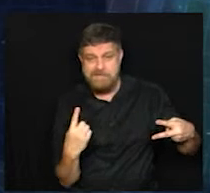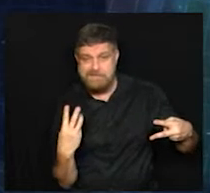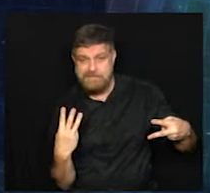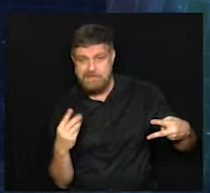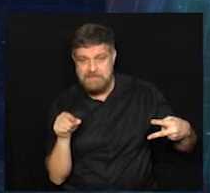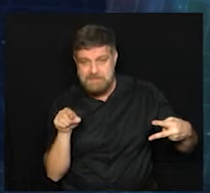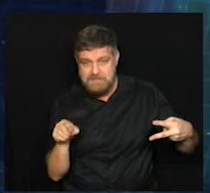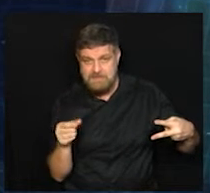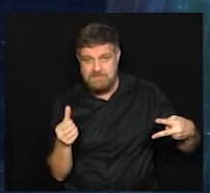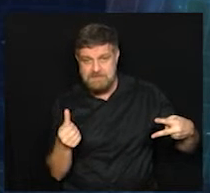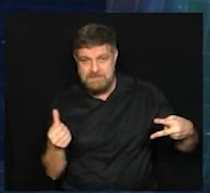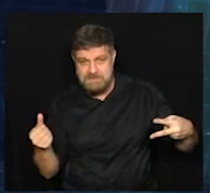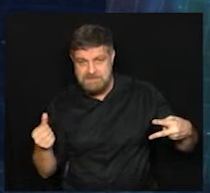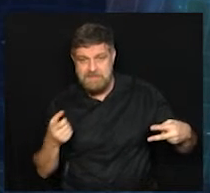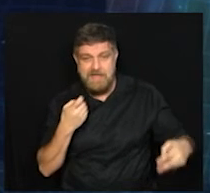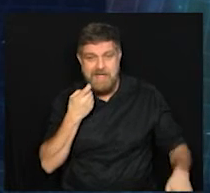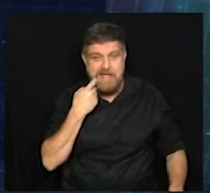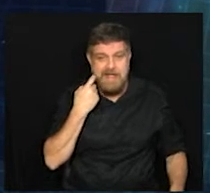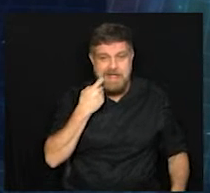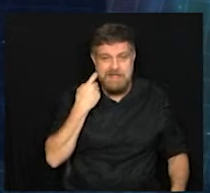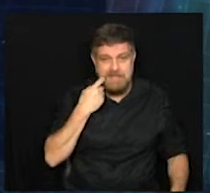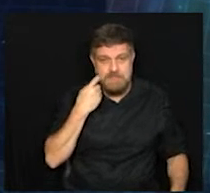13.660, Itatiba